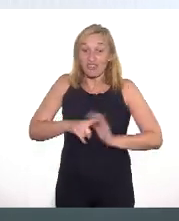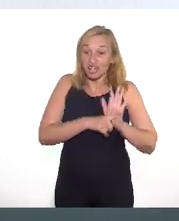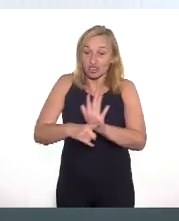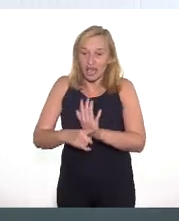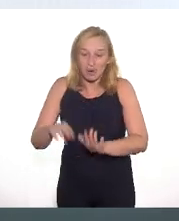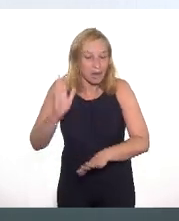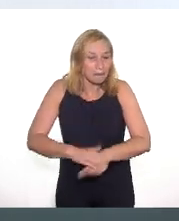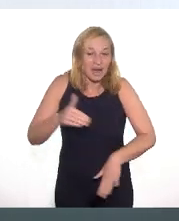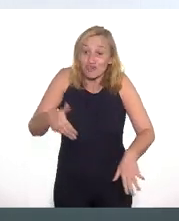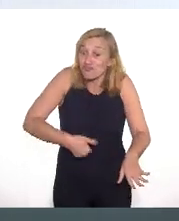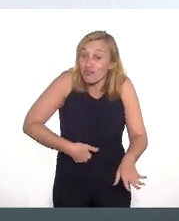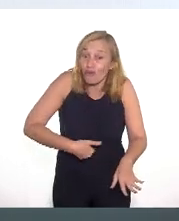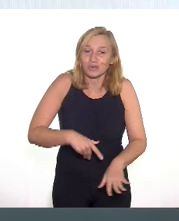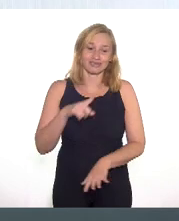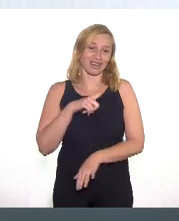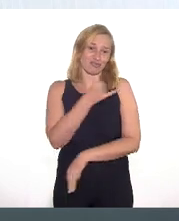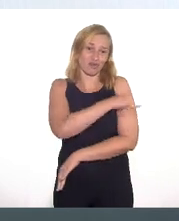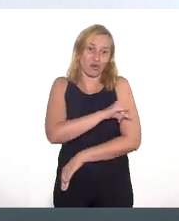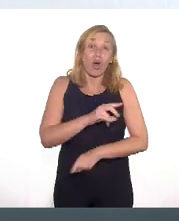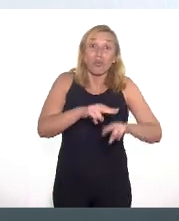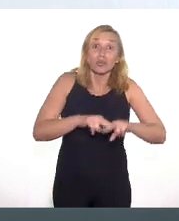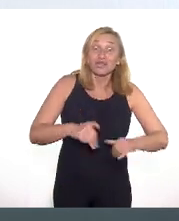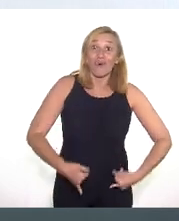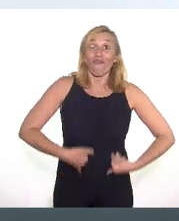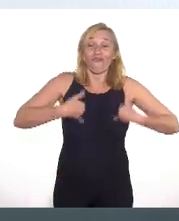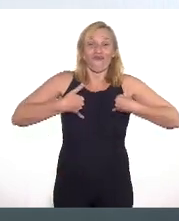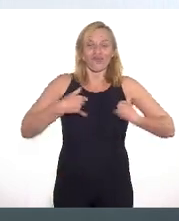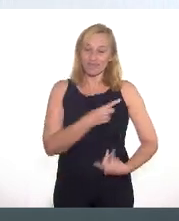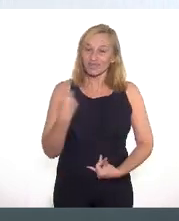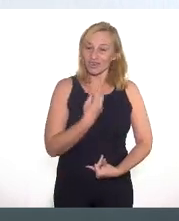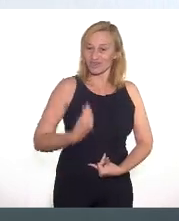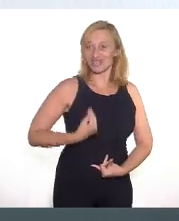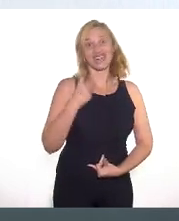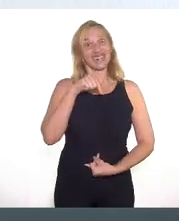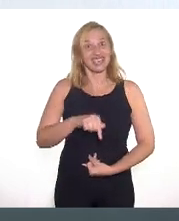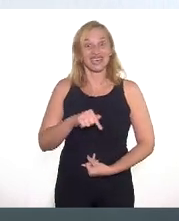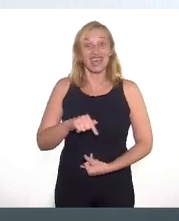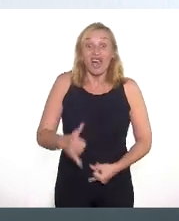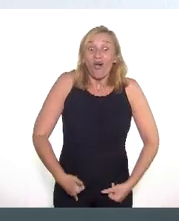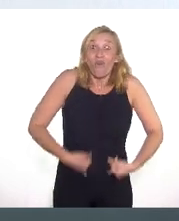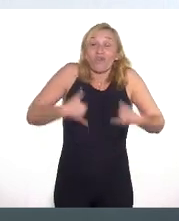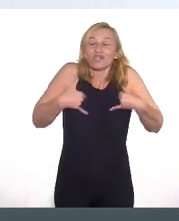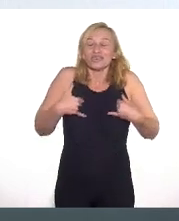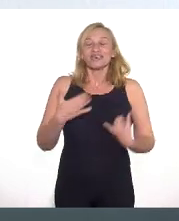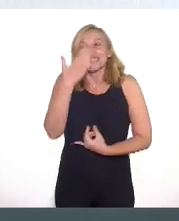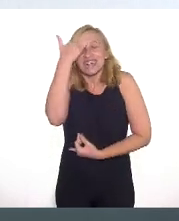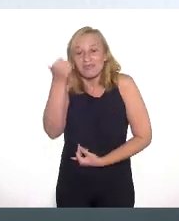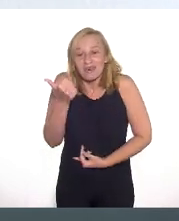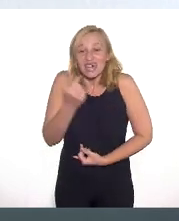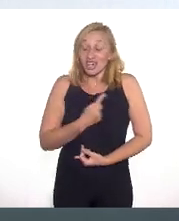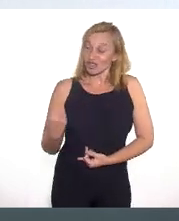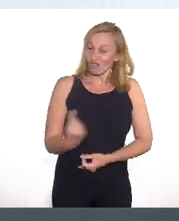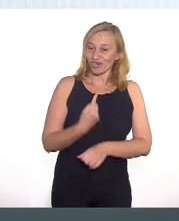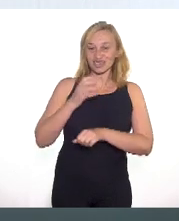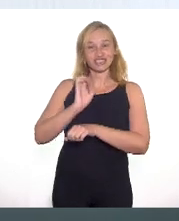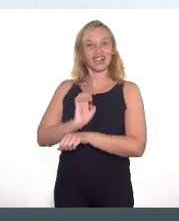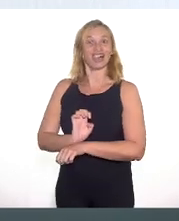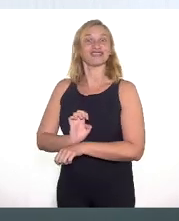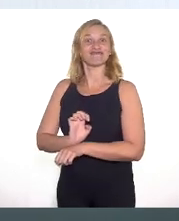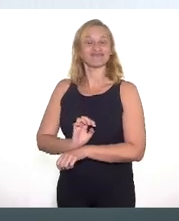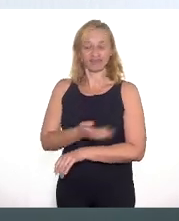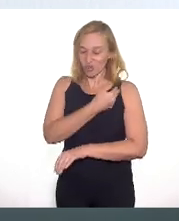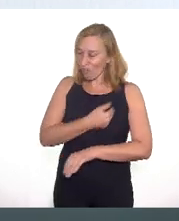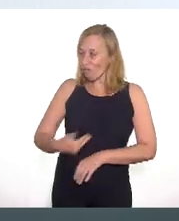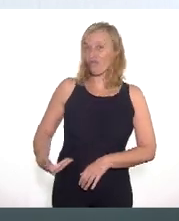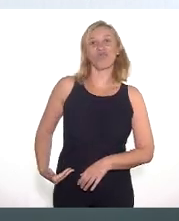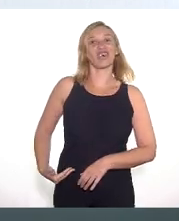mais passa fome hoje. Por isso, é um orgulho para nós estarmos hoje aqui, é um orgulho para nós saber que o nosso Estado,